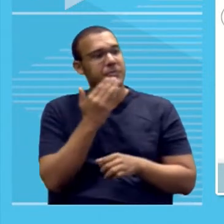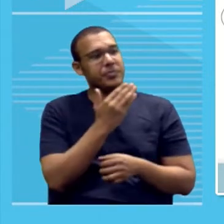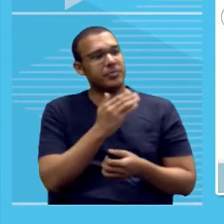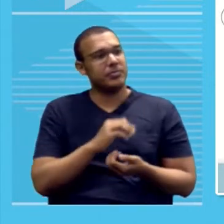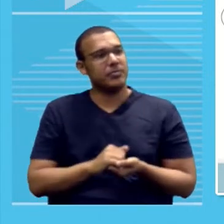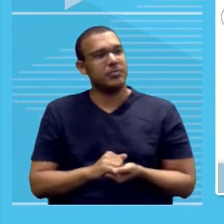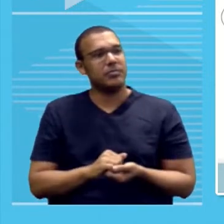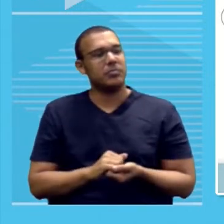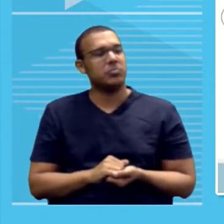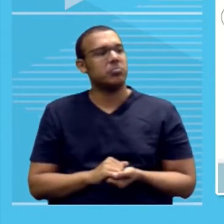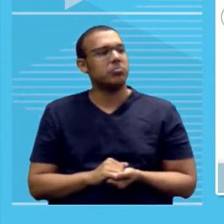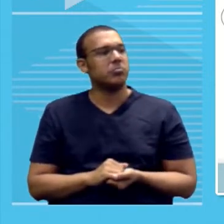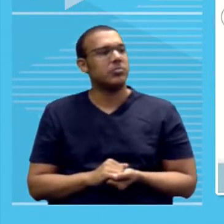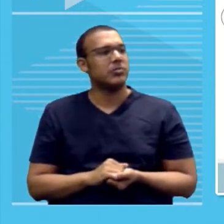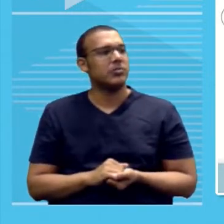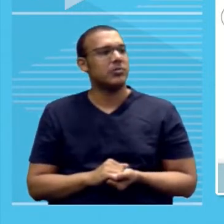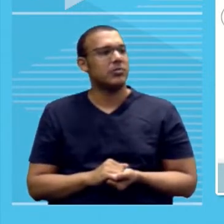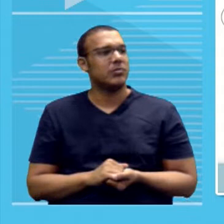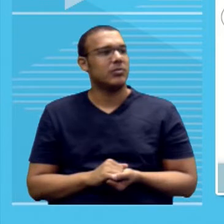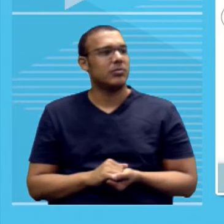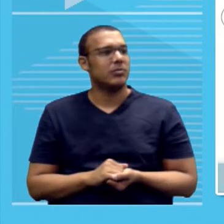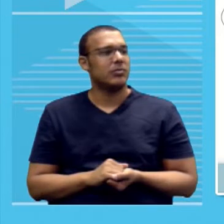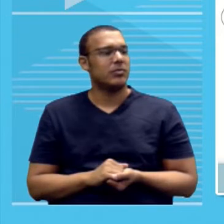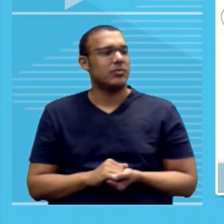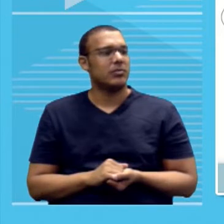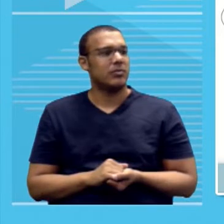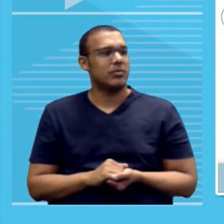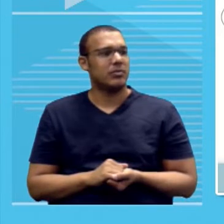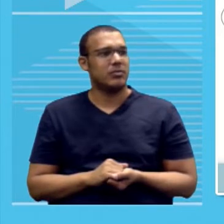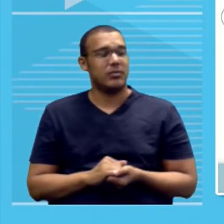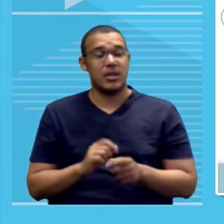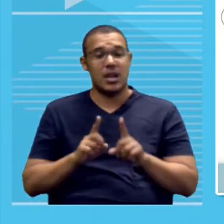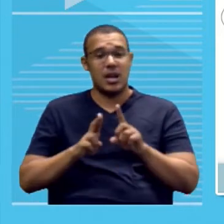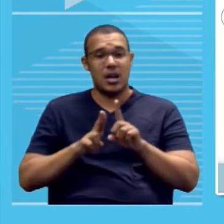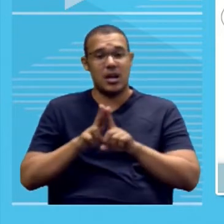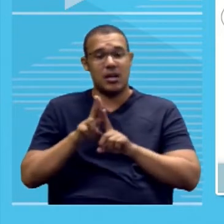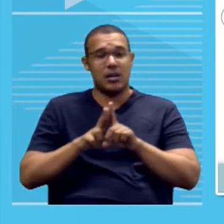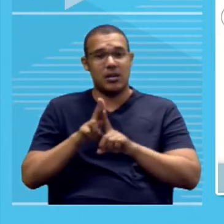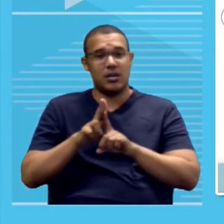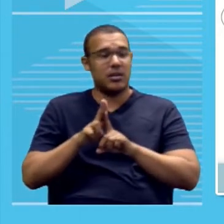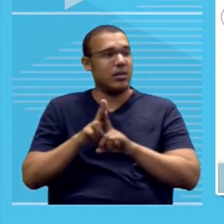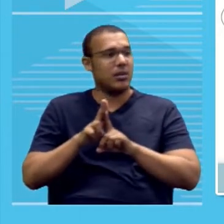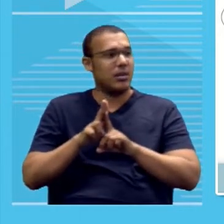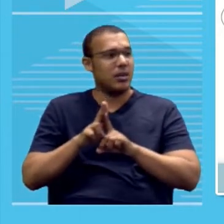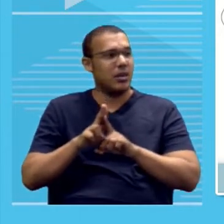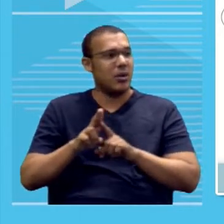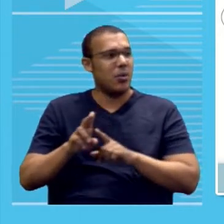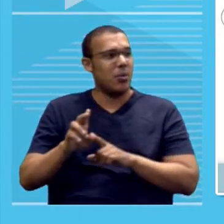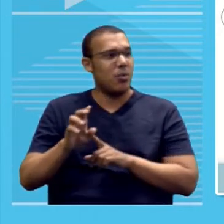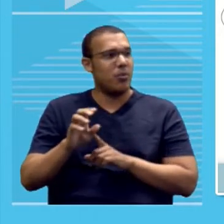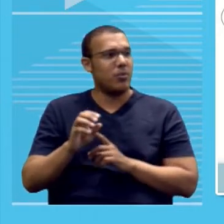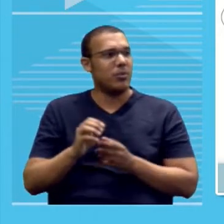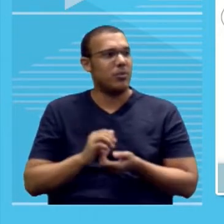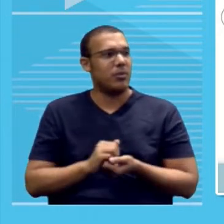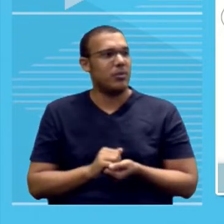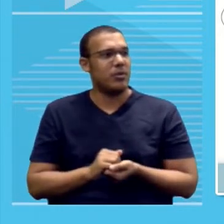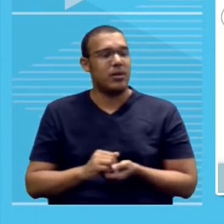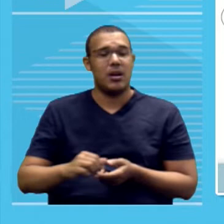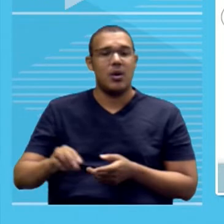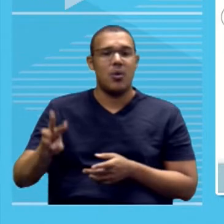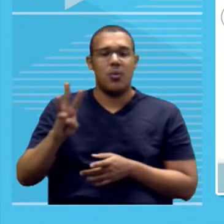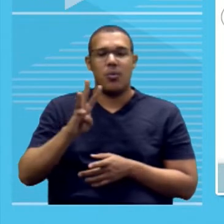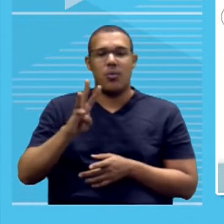Energia sobre intervalo de tempo. A unidade da potência é dada em watt, ok? Que é o nosso W